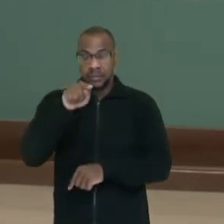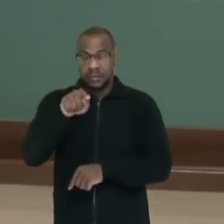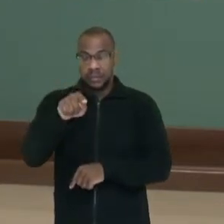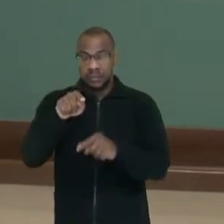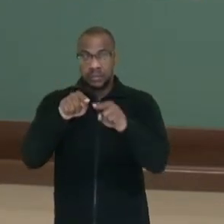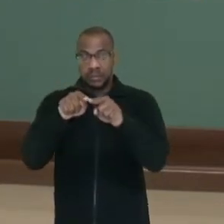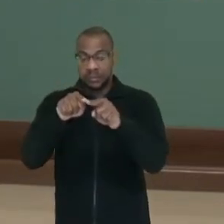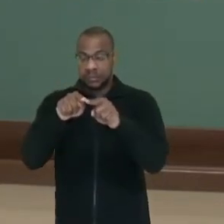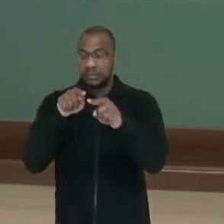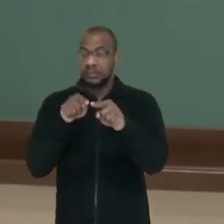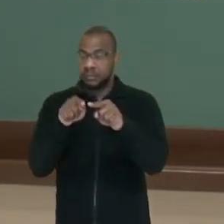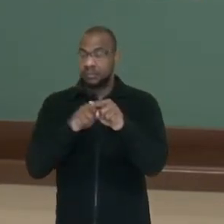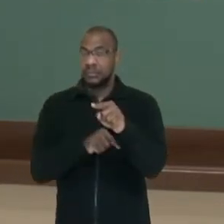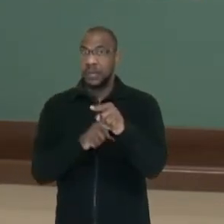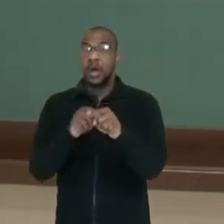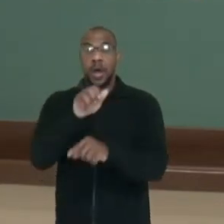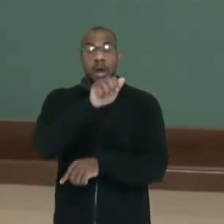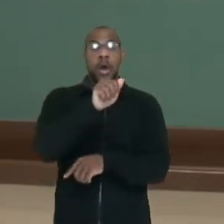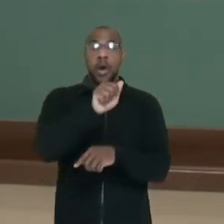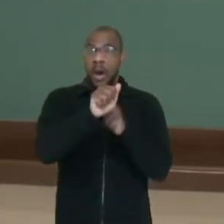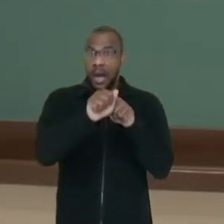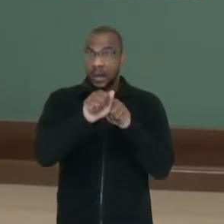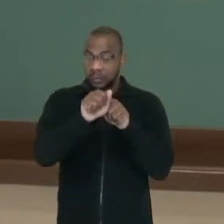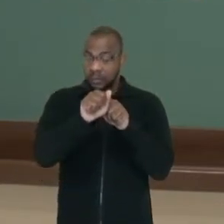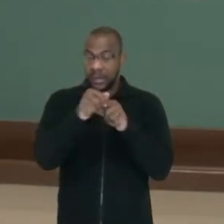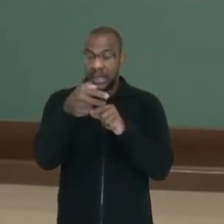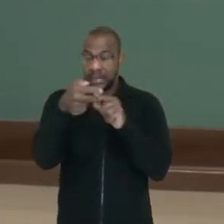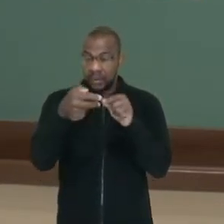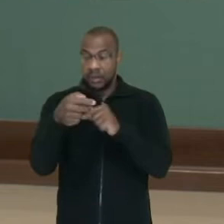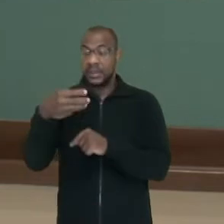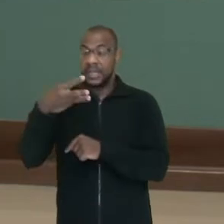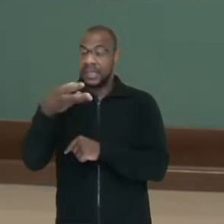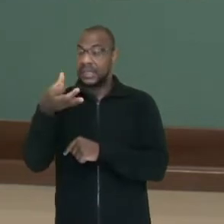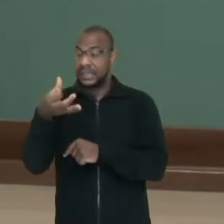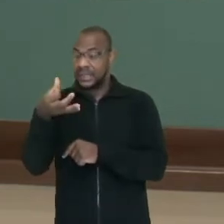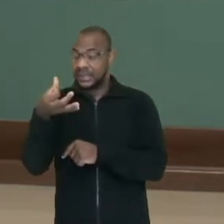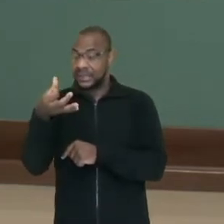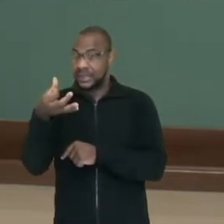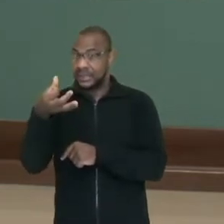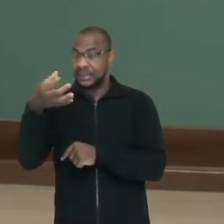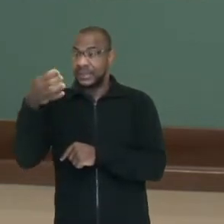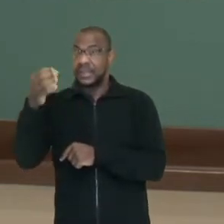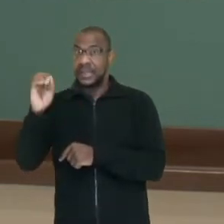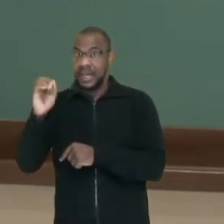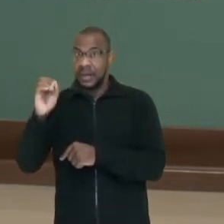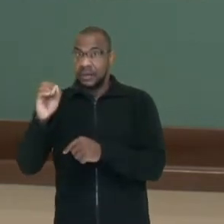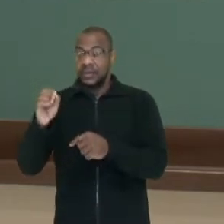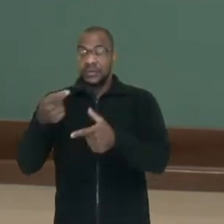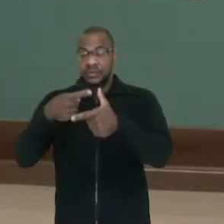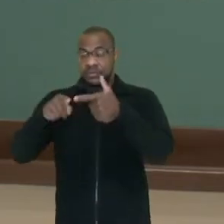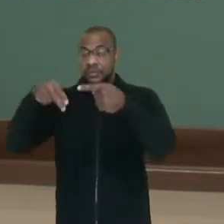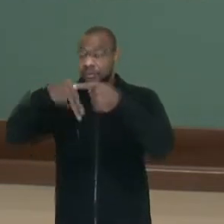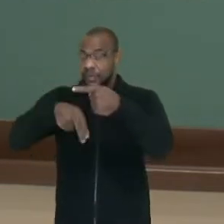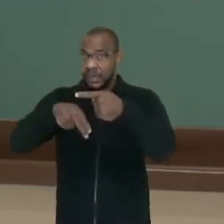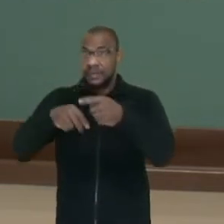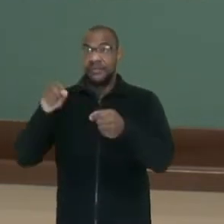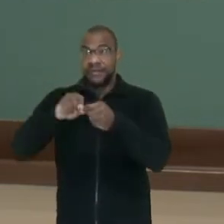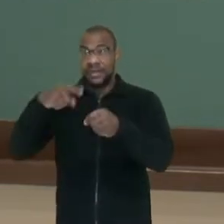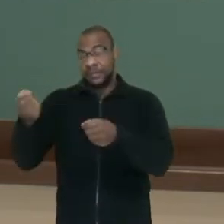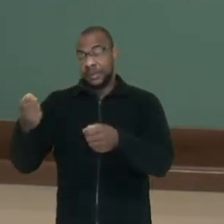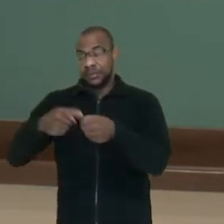a 360 dividido por N, onde N é o número de lados. É a dica. Já volto.